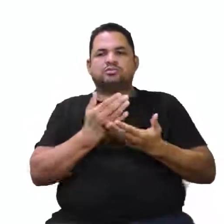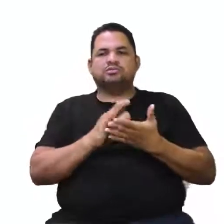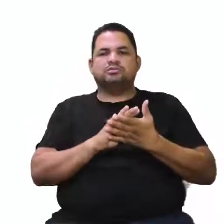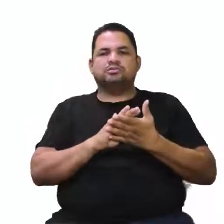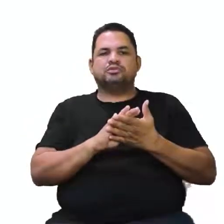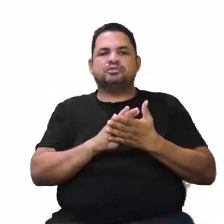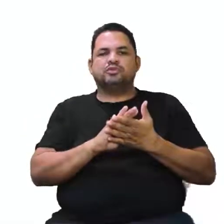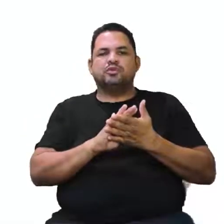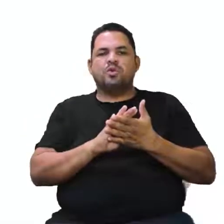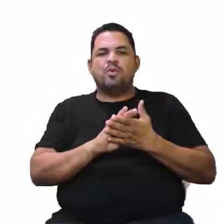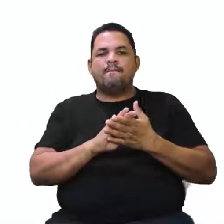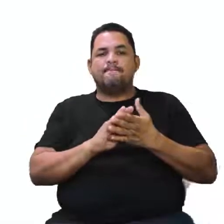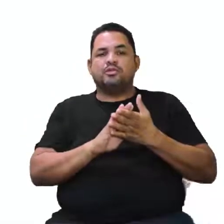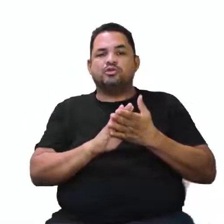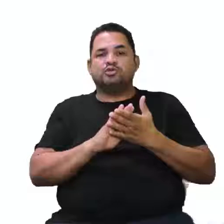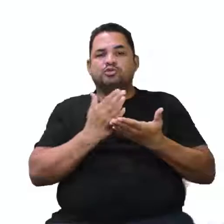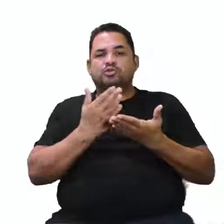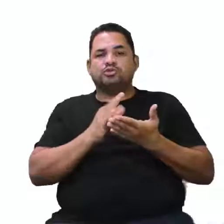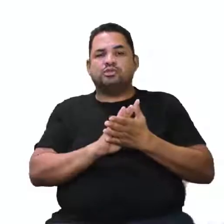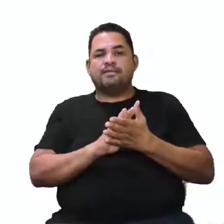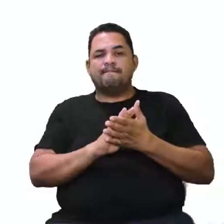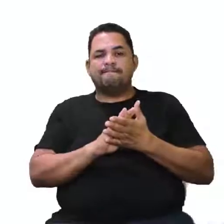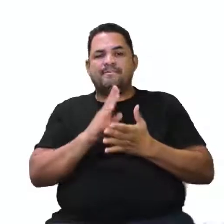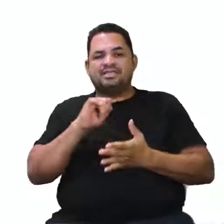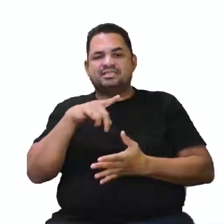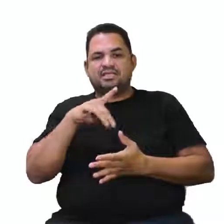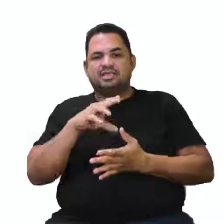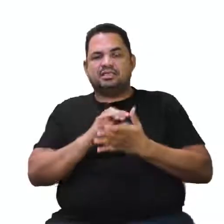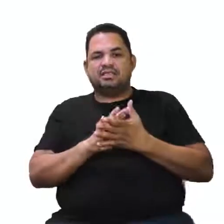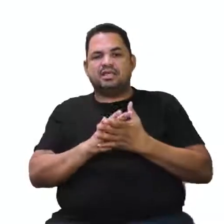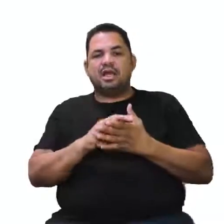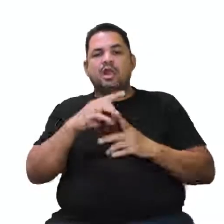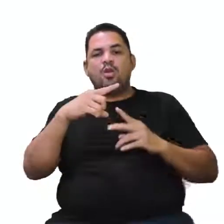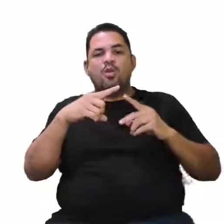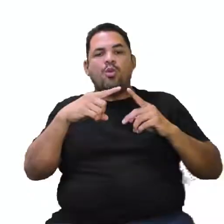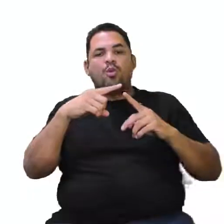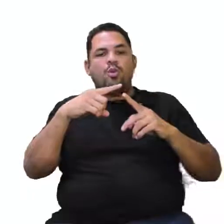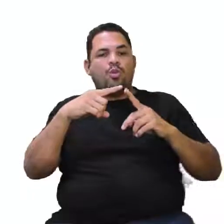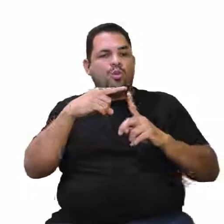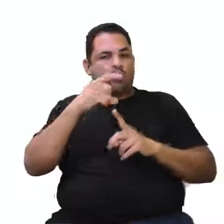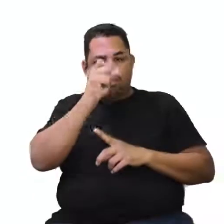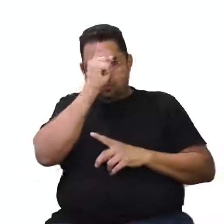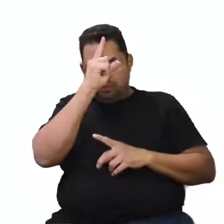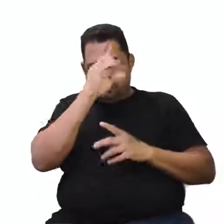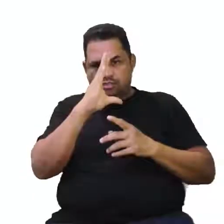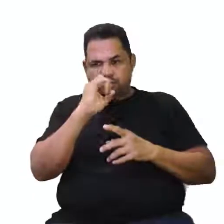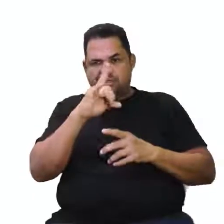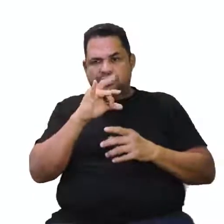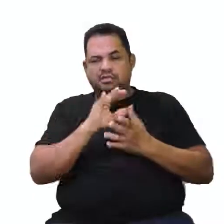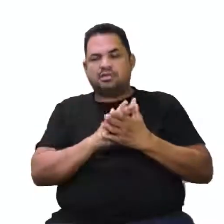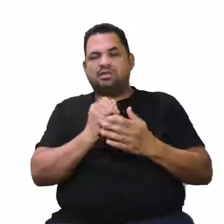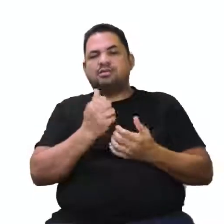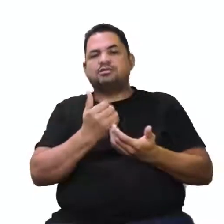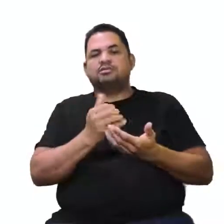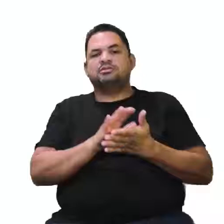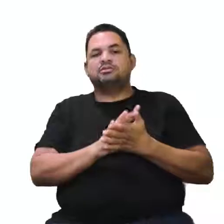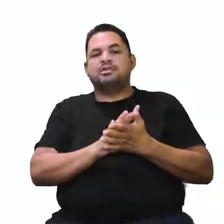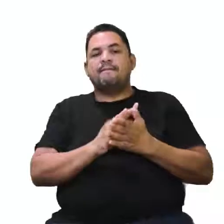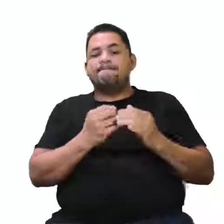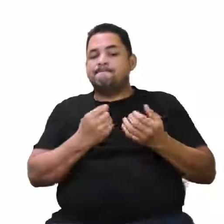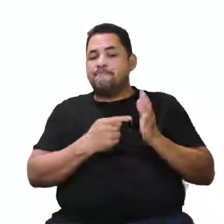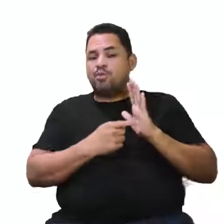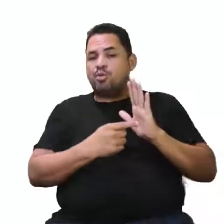do Hospital das Clínicas, em 2001, indicava aí que 19,5% dos adolescentes com